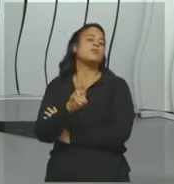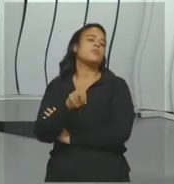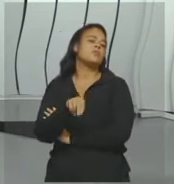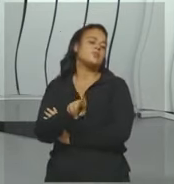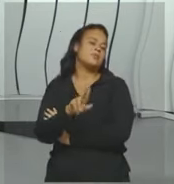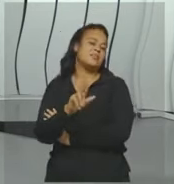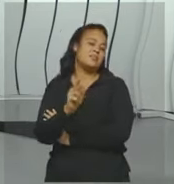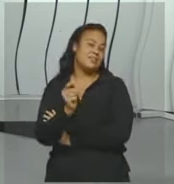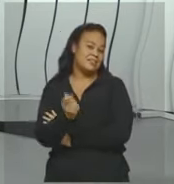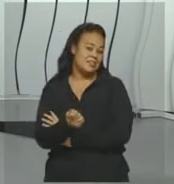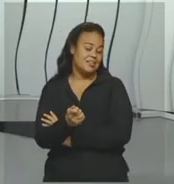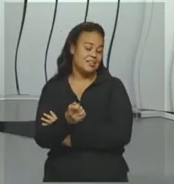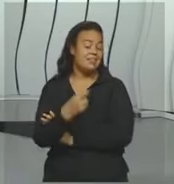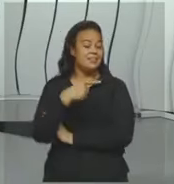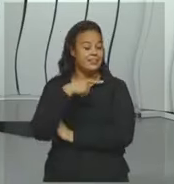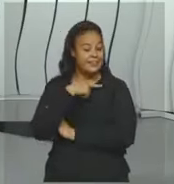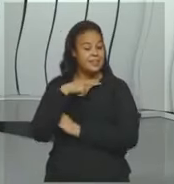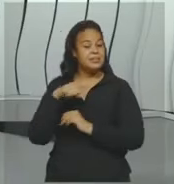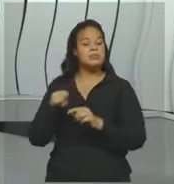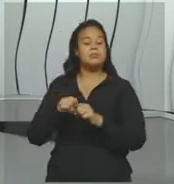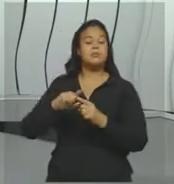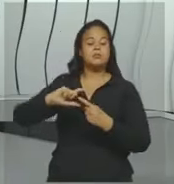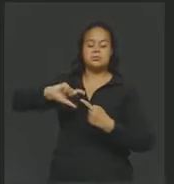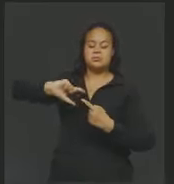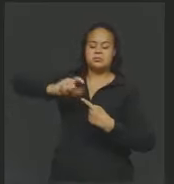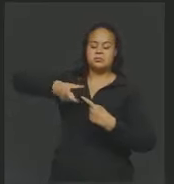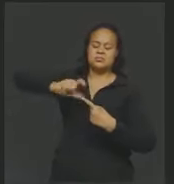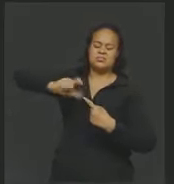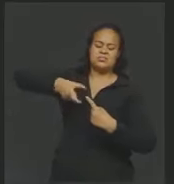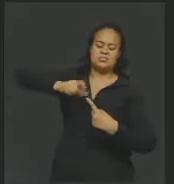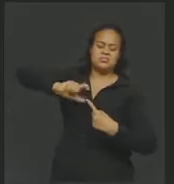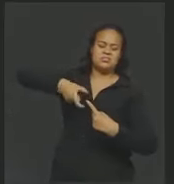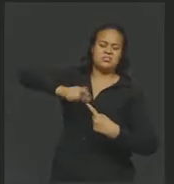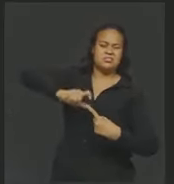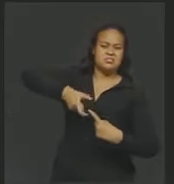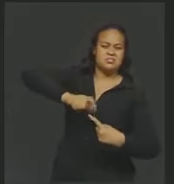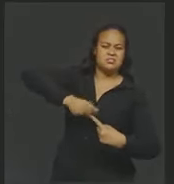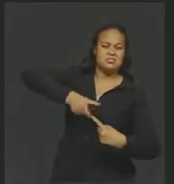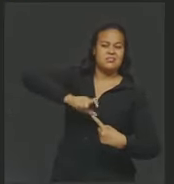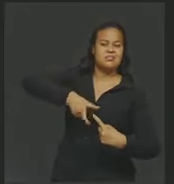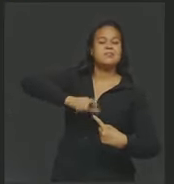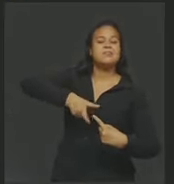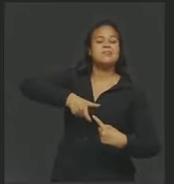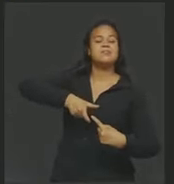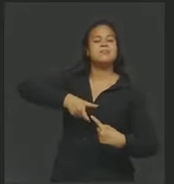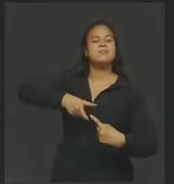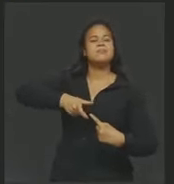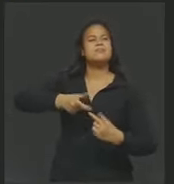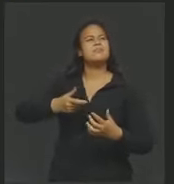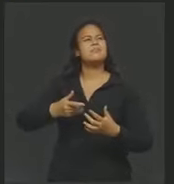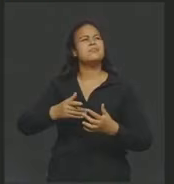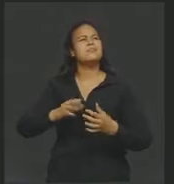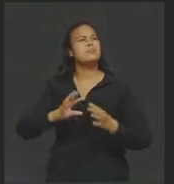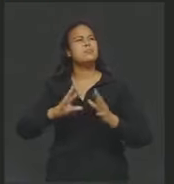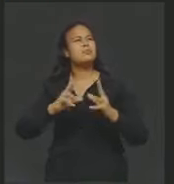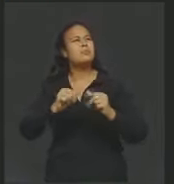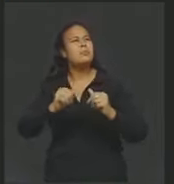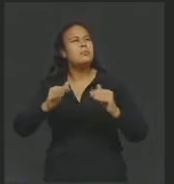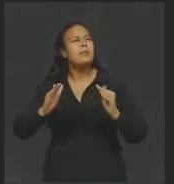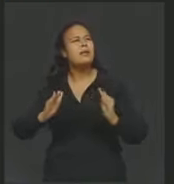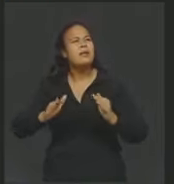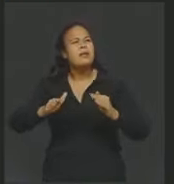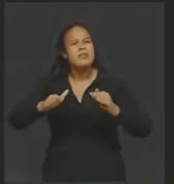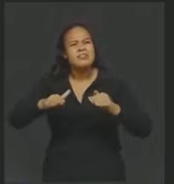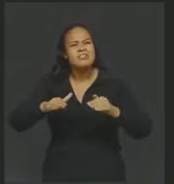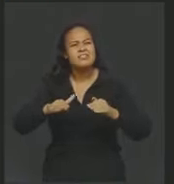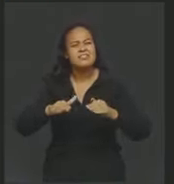os parafusos? Consiste em um plano inclinado enrolado sobre si mesmo. Professor, parece que tudo é plano inclinado.